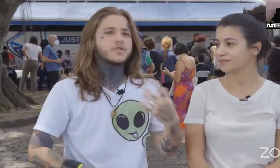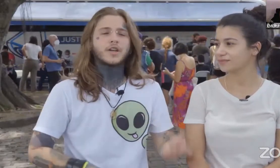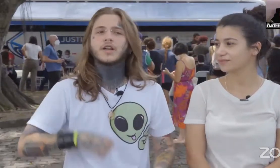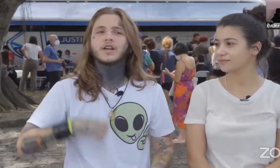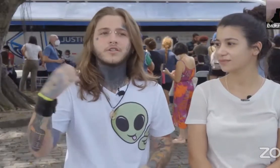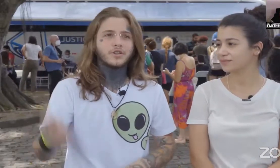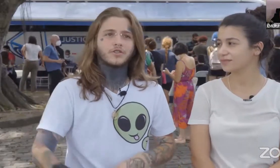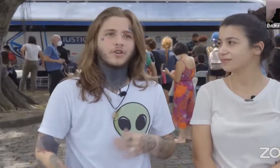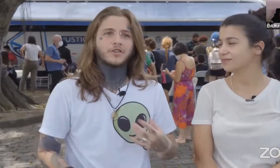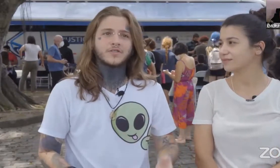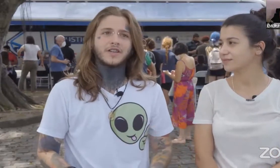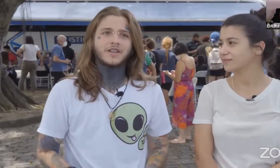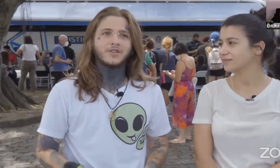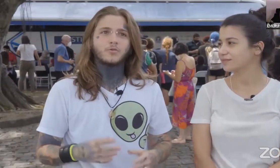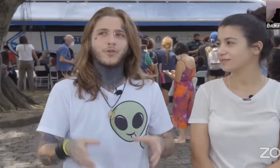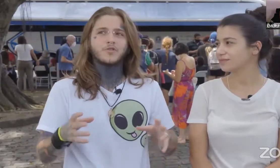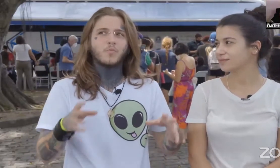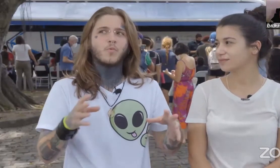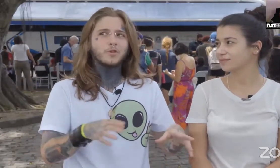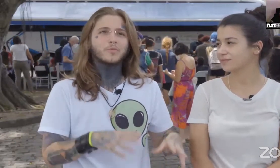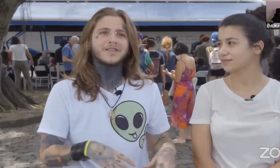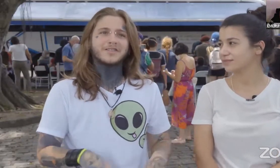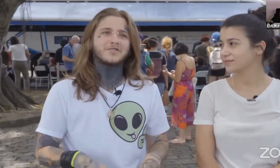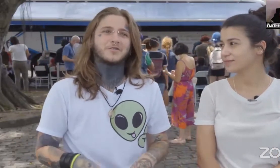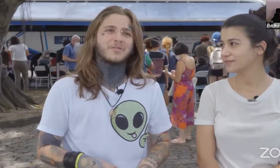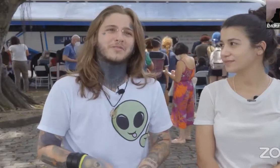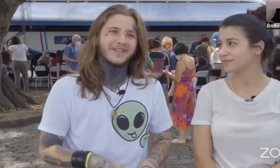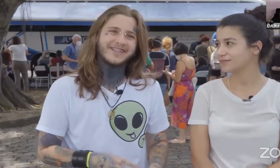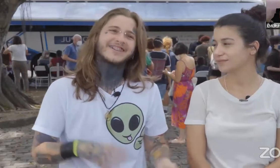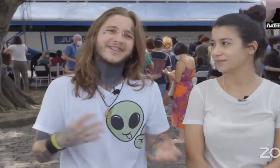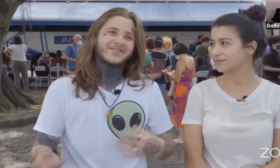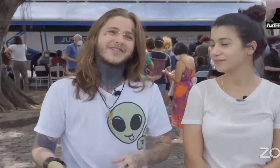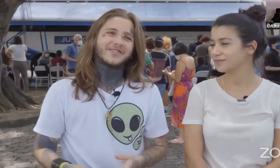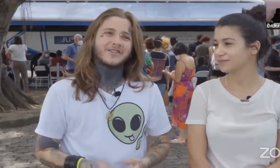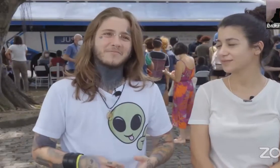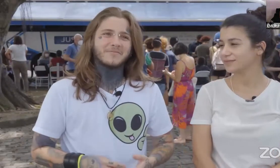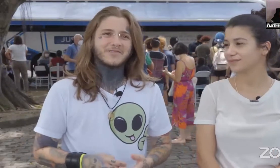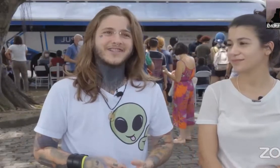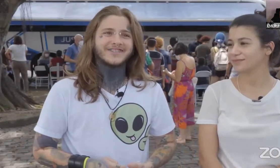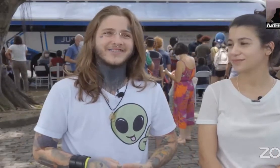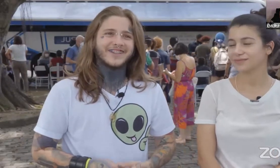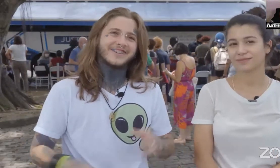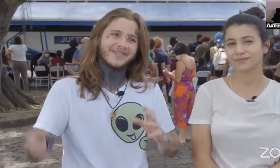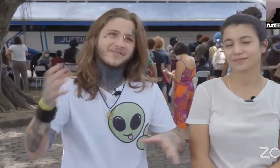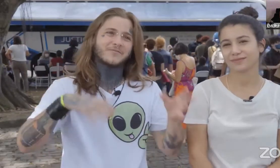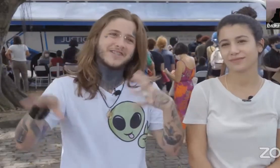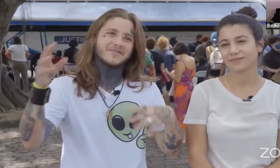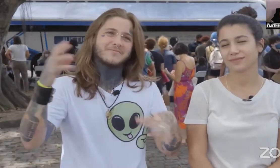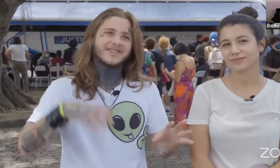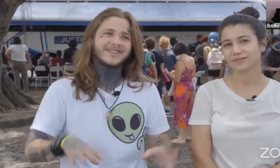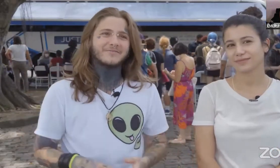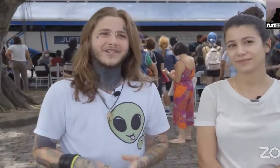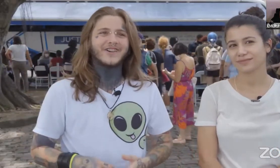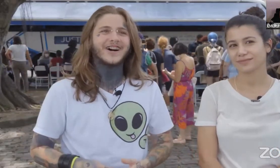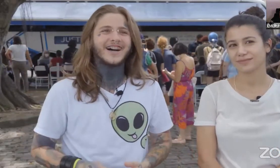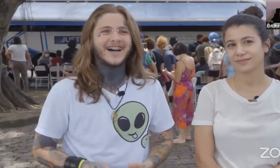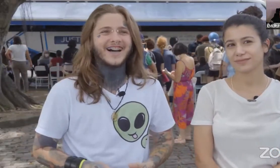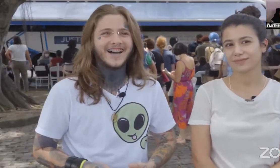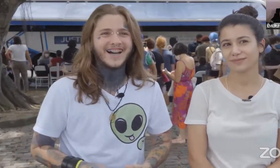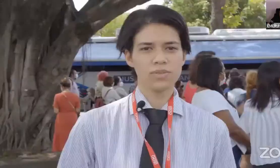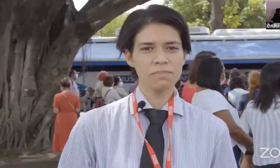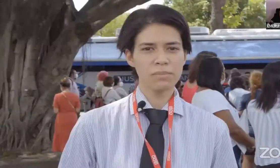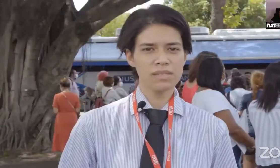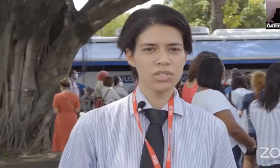seguindo pessoas no Instagram, TikTok, não sei o quê, fez muito mais sentido para mim do que trocar para masculino. E aí que eu comecei a me entender